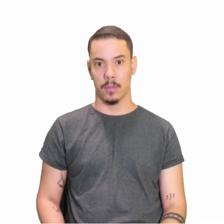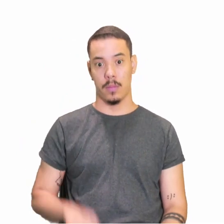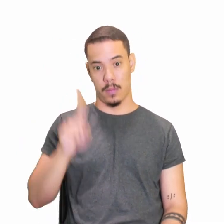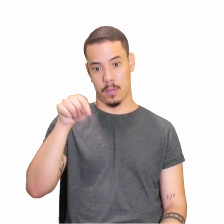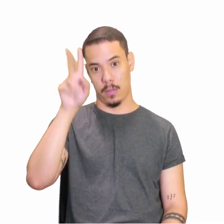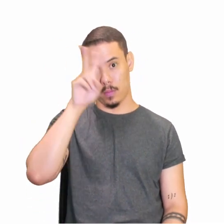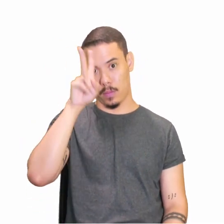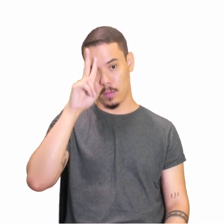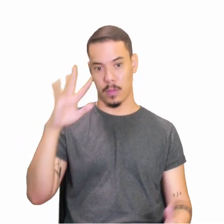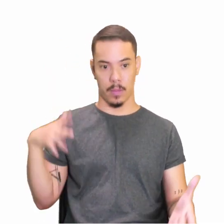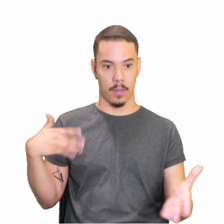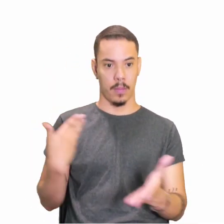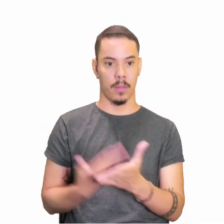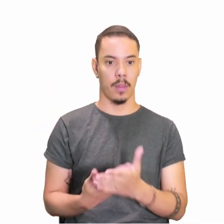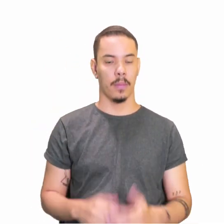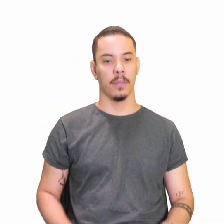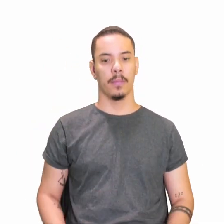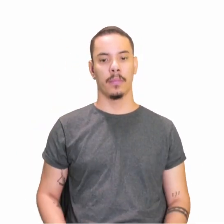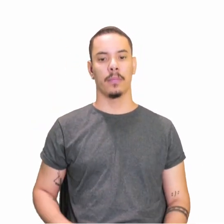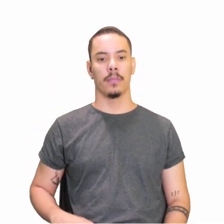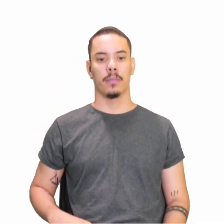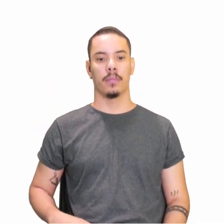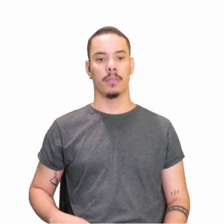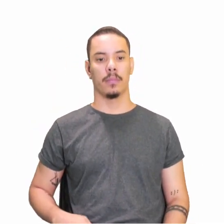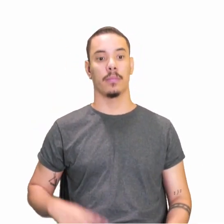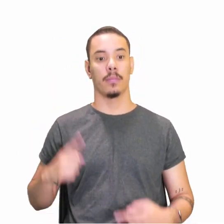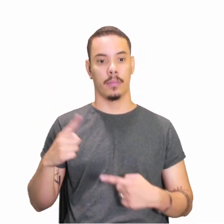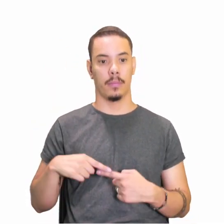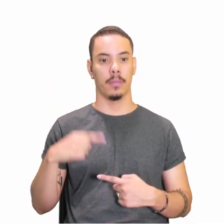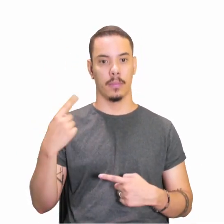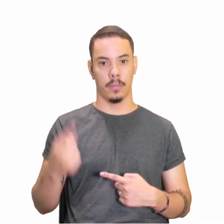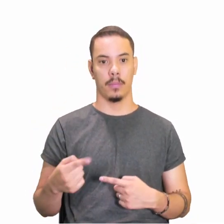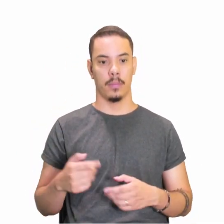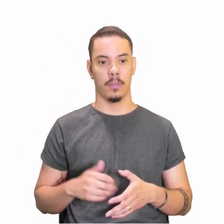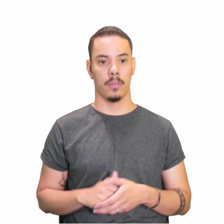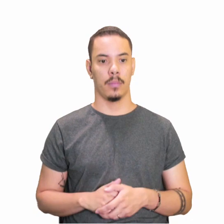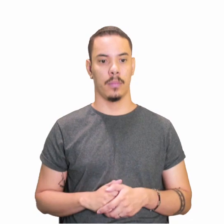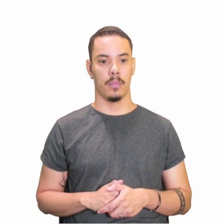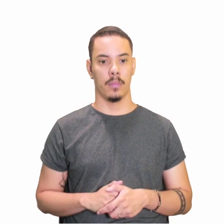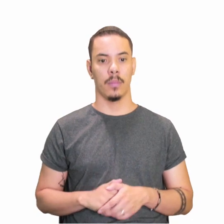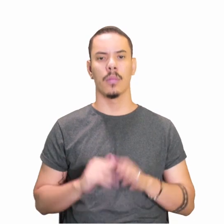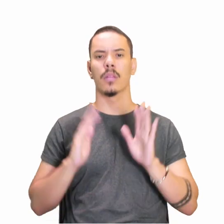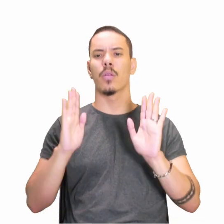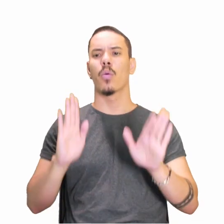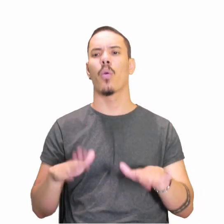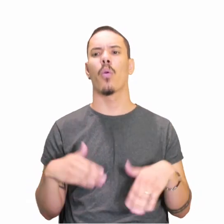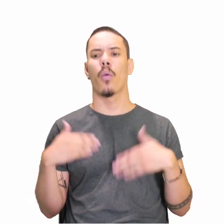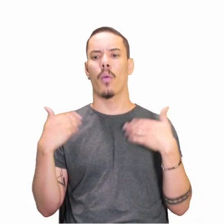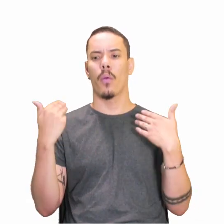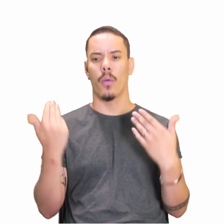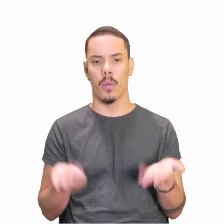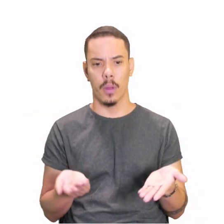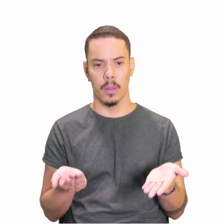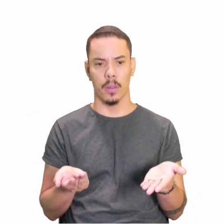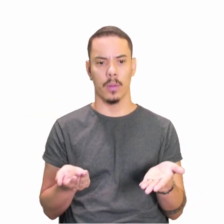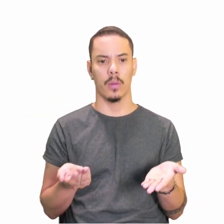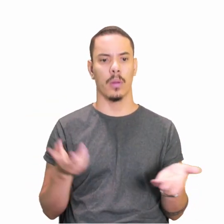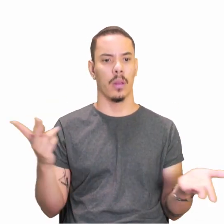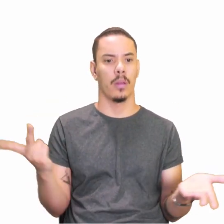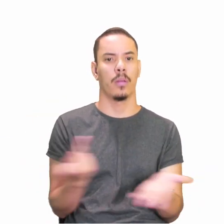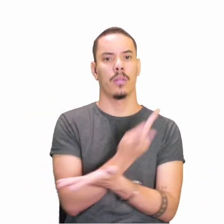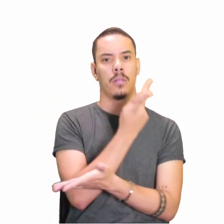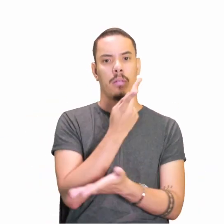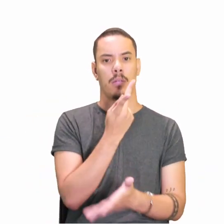enredo. Depois, outro questionamento. Quando acontece essa história? Ou quando